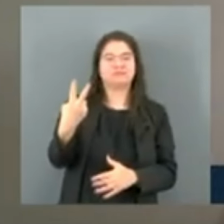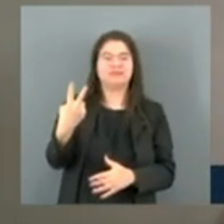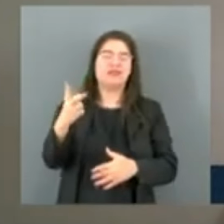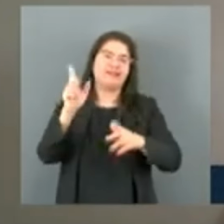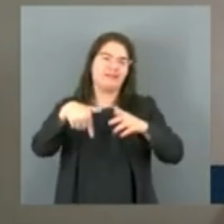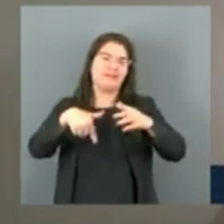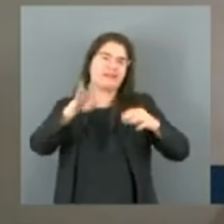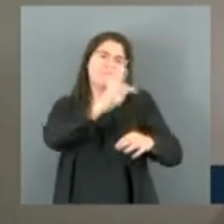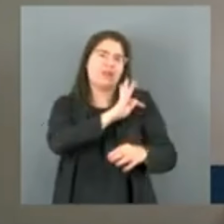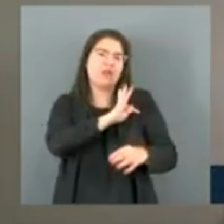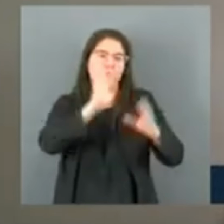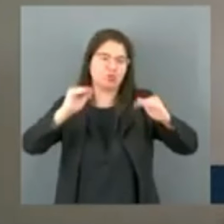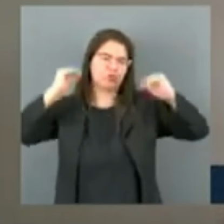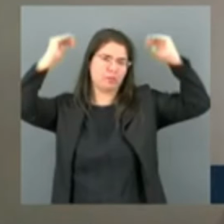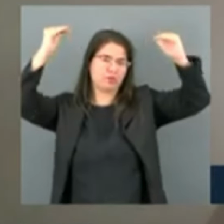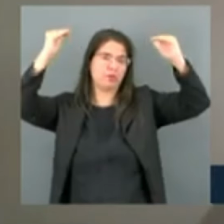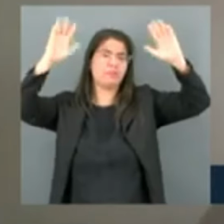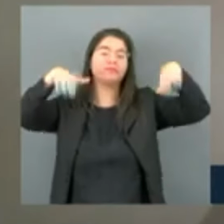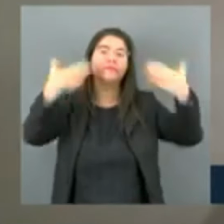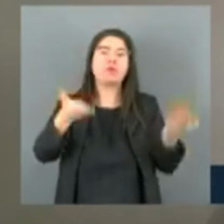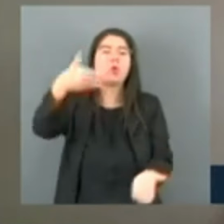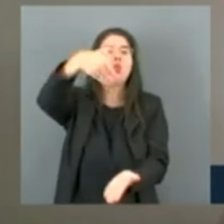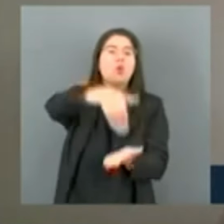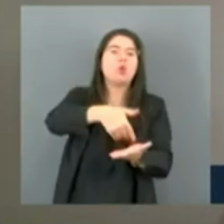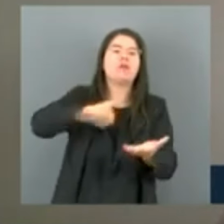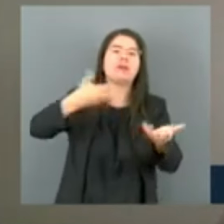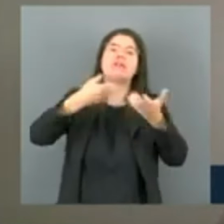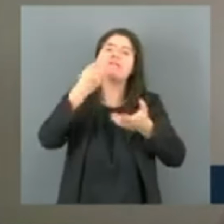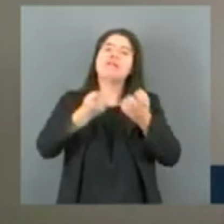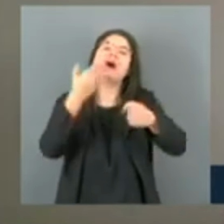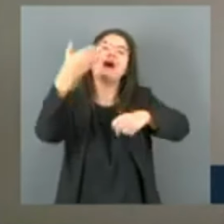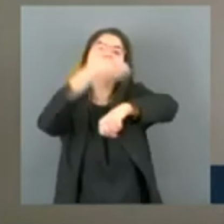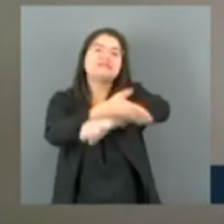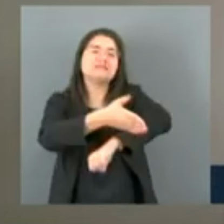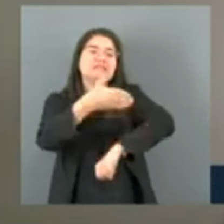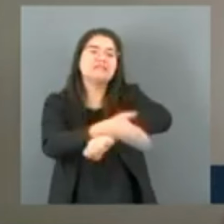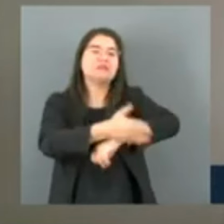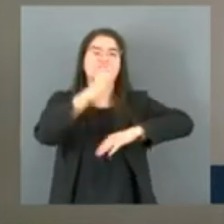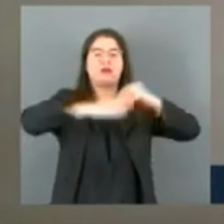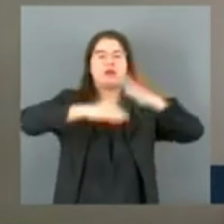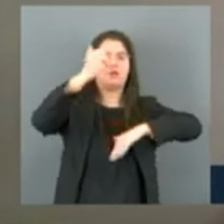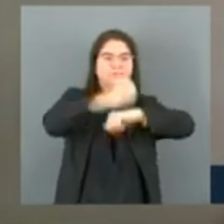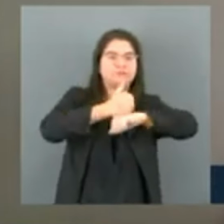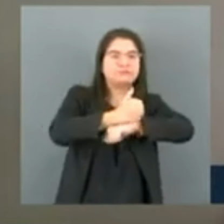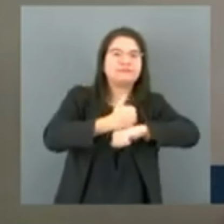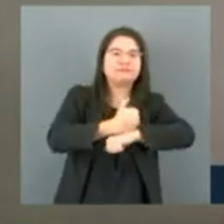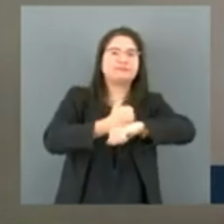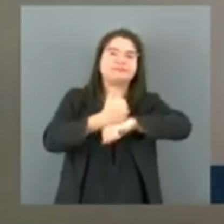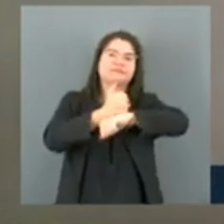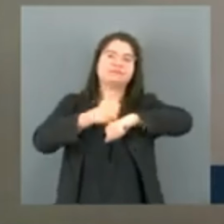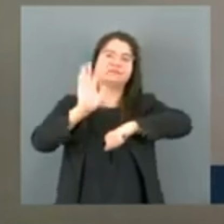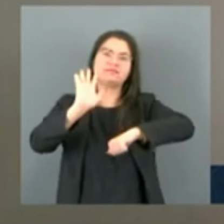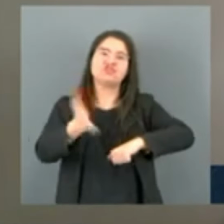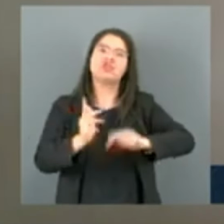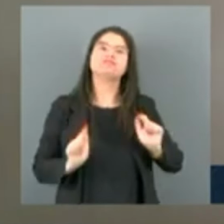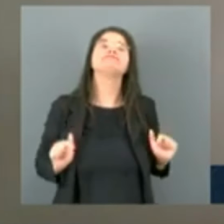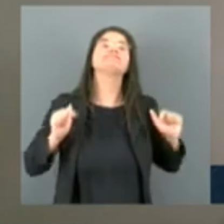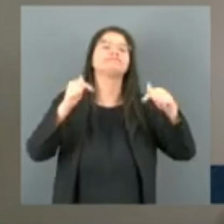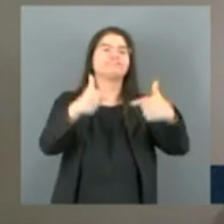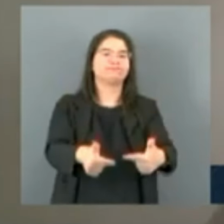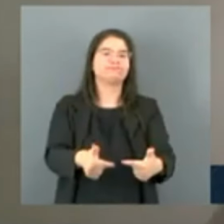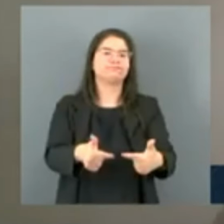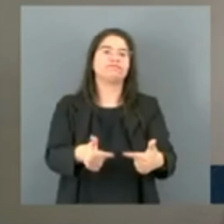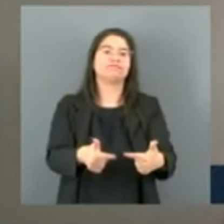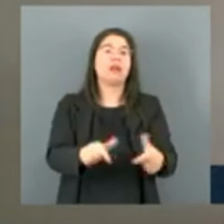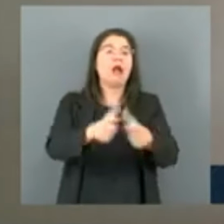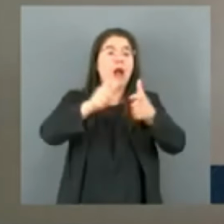superior. E por último, né, eu gostaria de falar sobre o acesso aos profissionais já em atuação. A